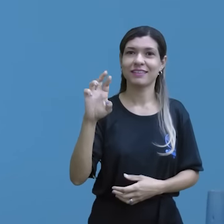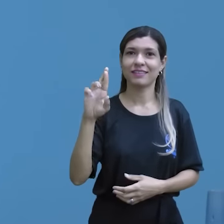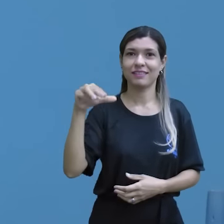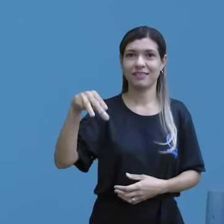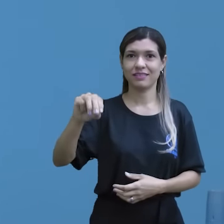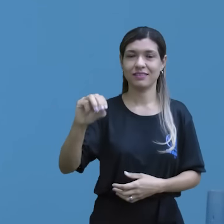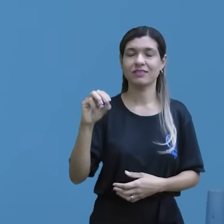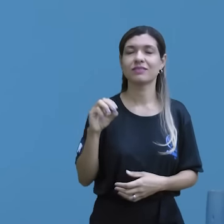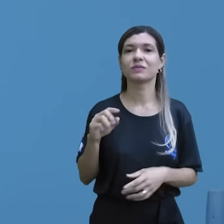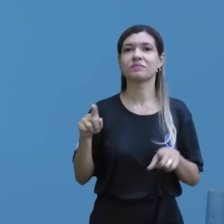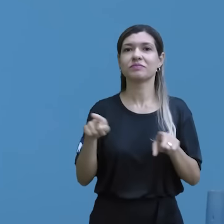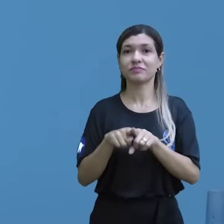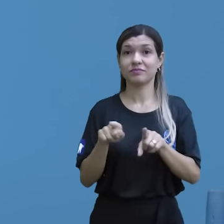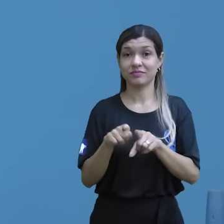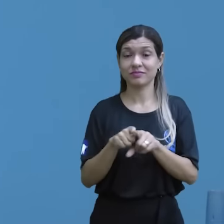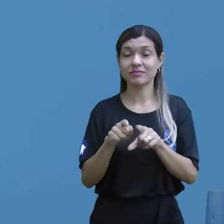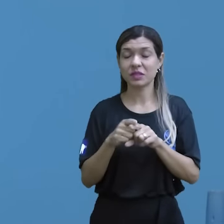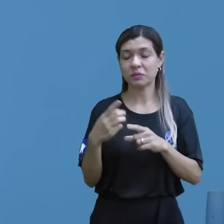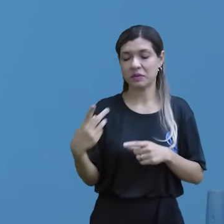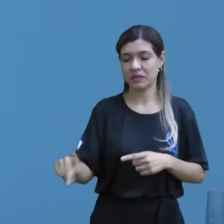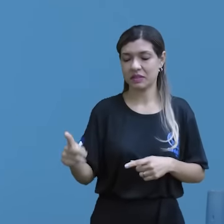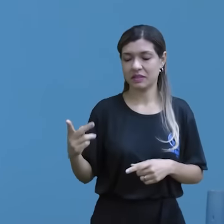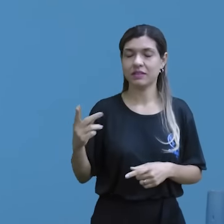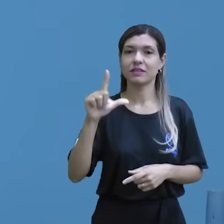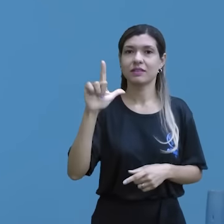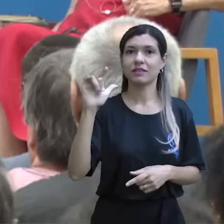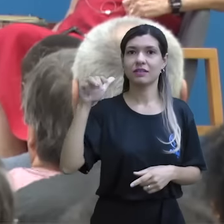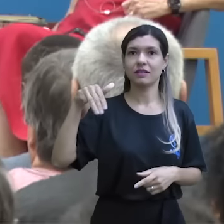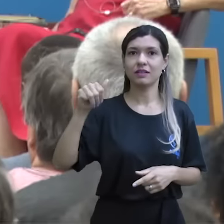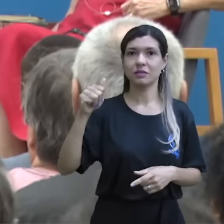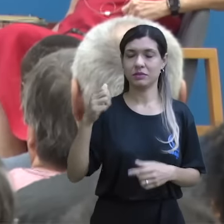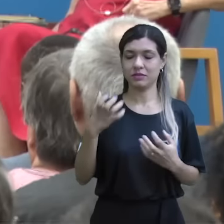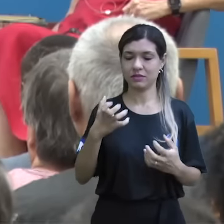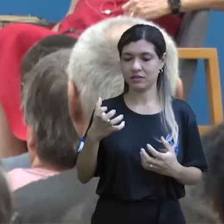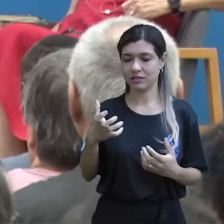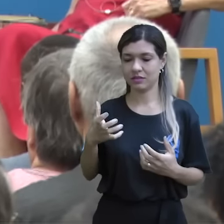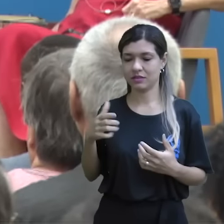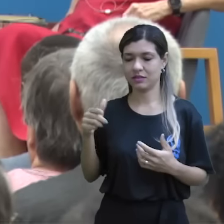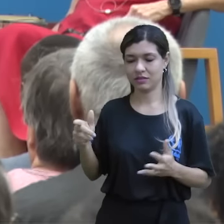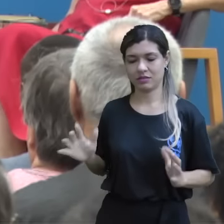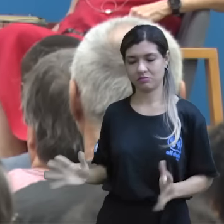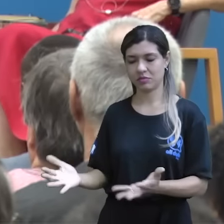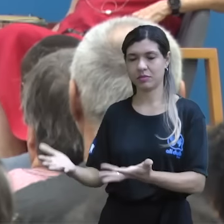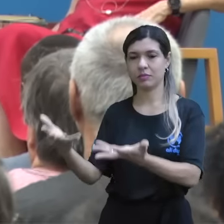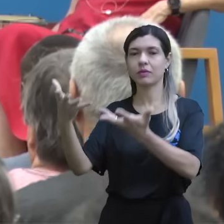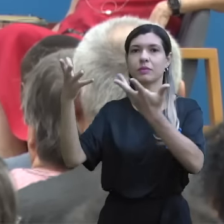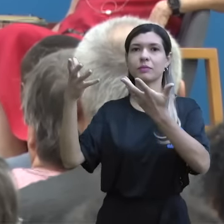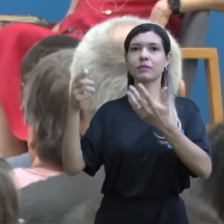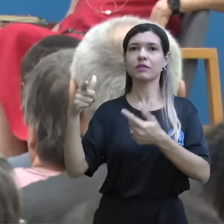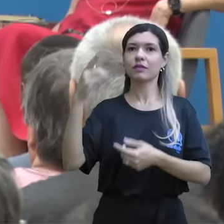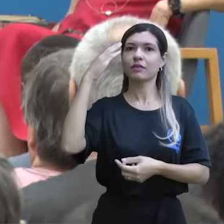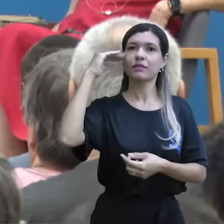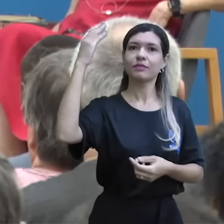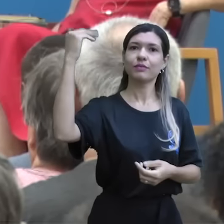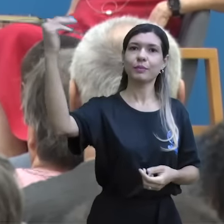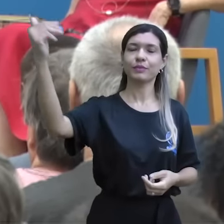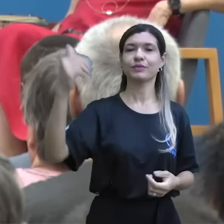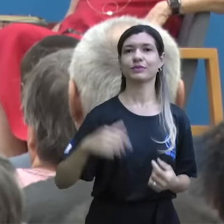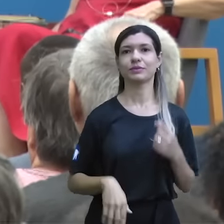em 22. Todo pesquisador pode ter sua torcida. Eu torço para que ele não tenha lido a